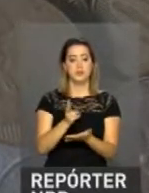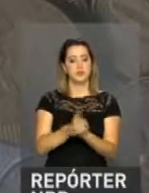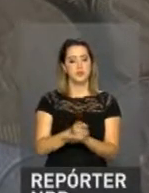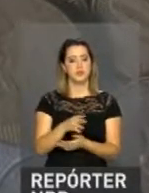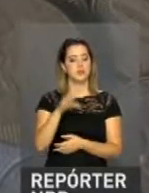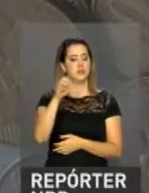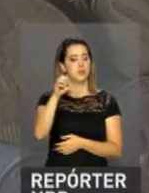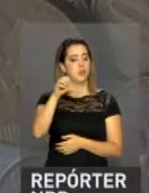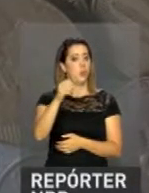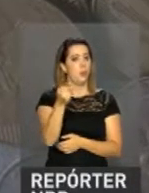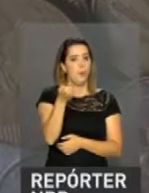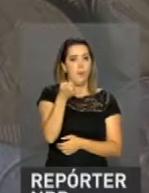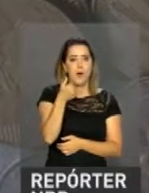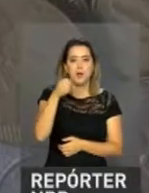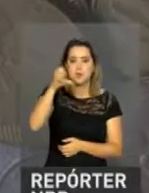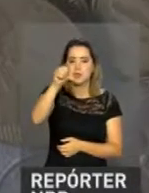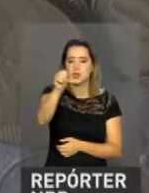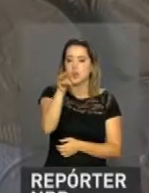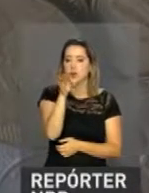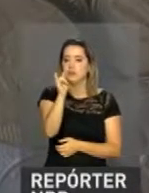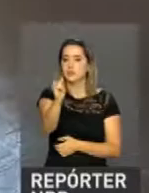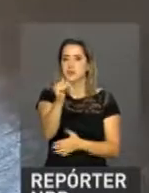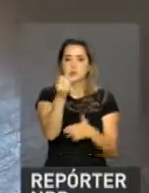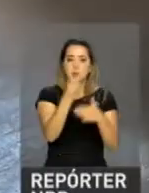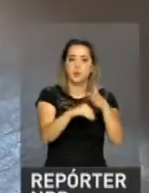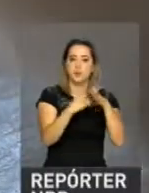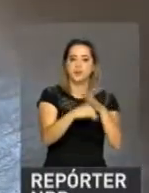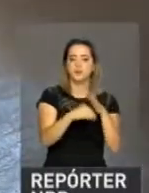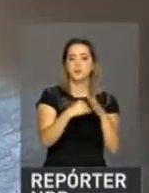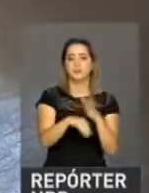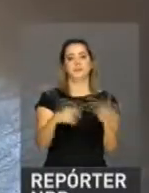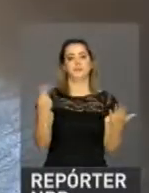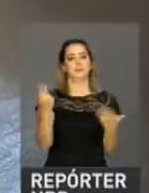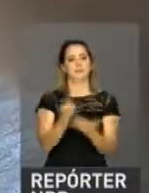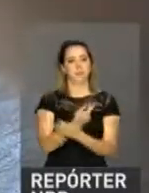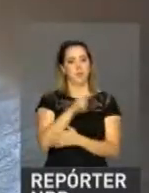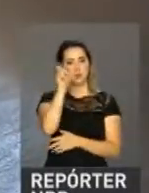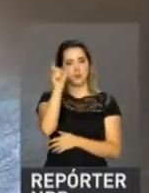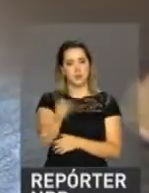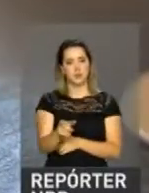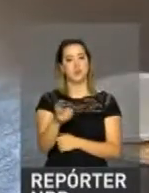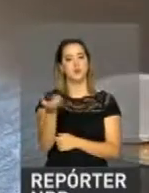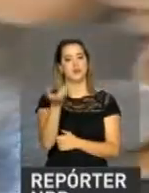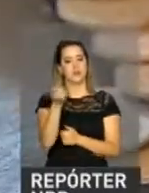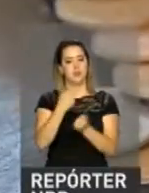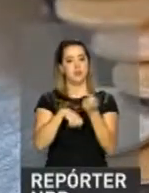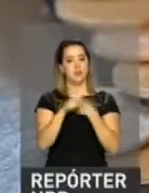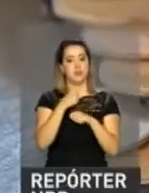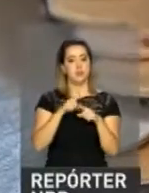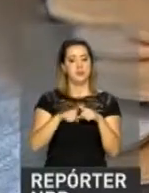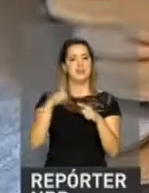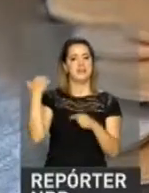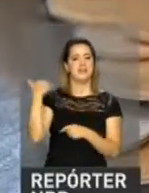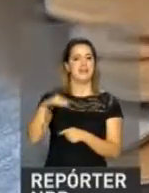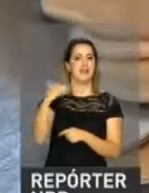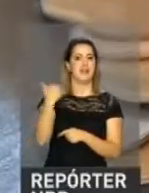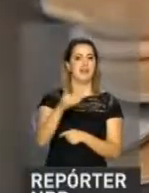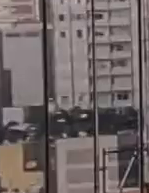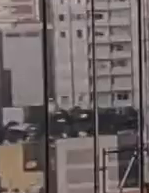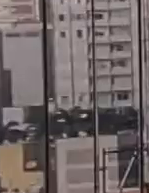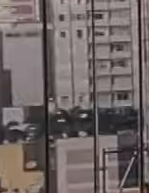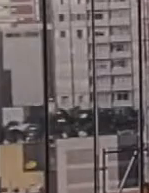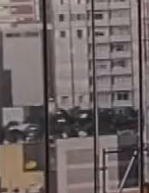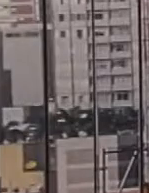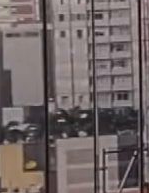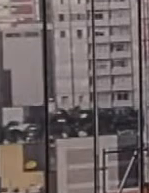9 bilhões dessas moedas estão fora de circulação. Um hábito do brasileiro que gosta de economizar, mas que custa caro ao governo.